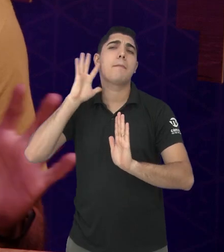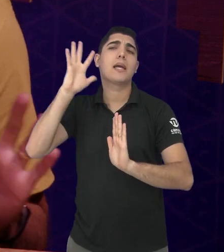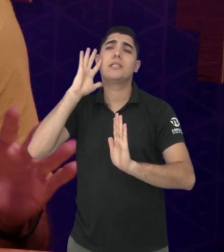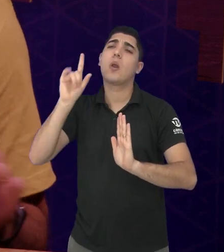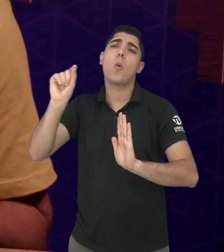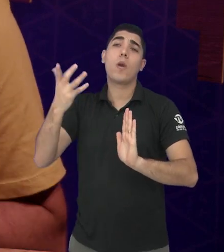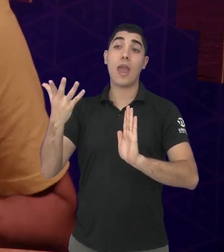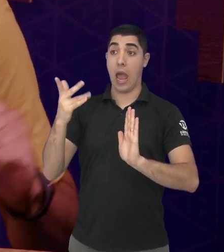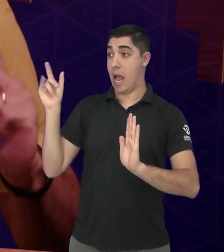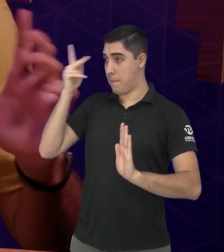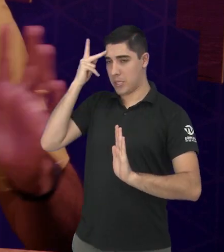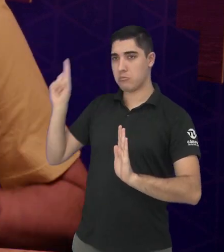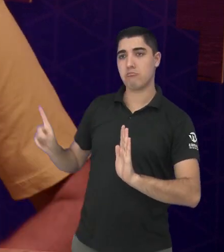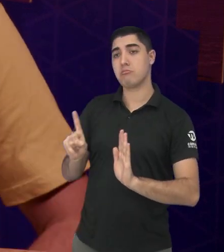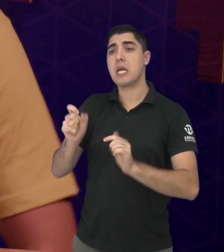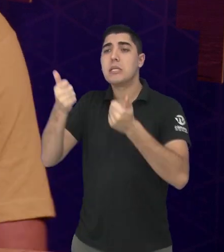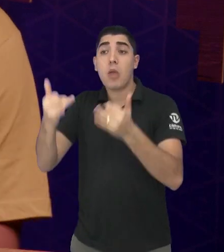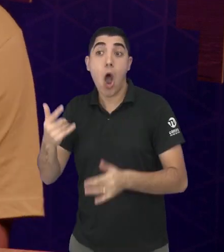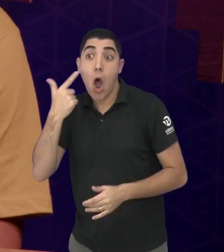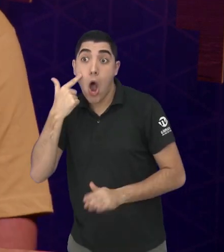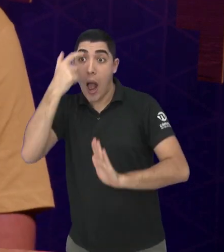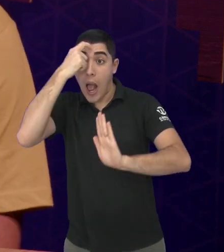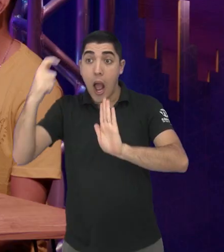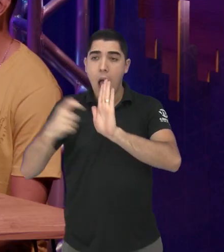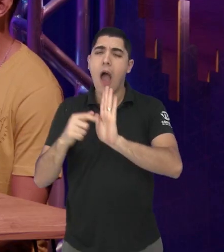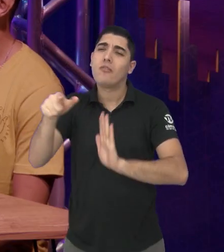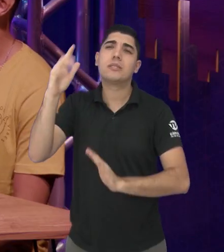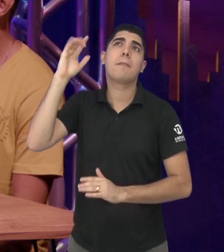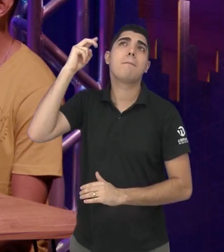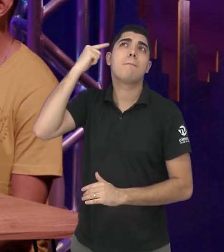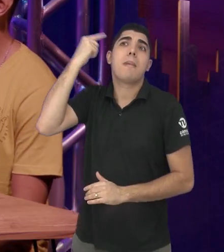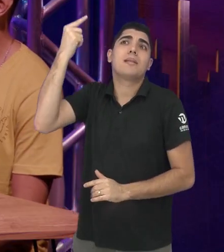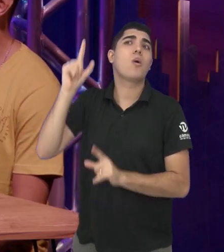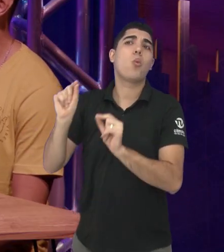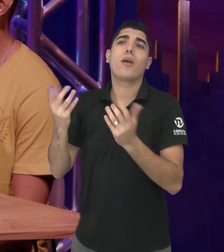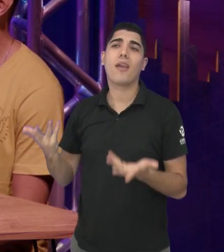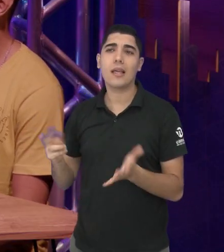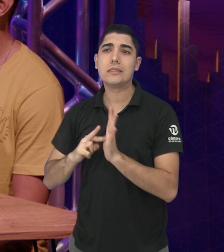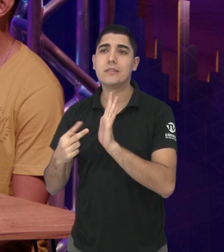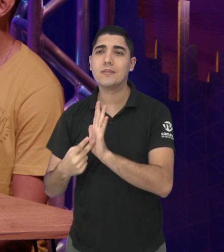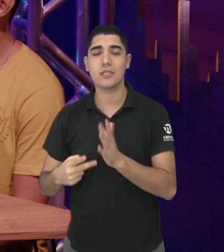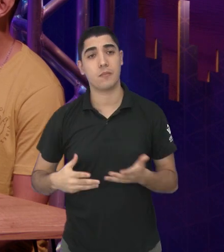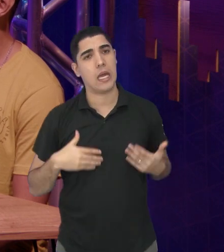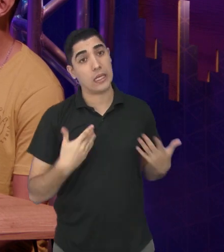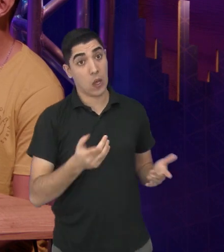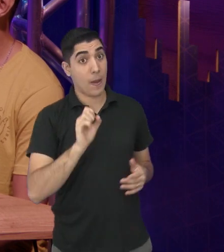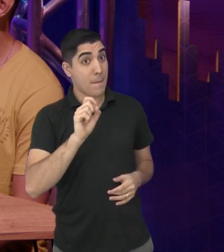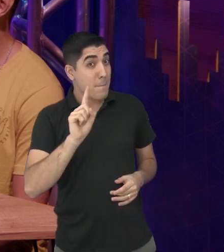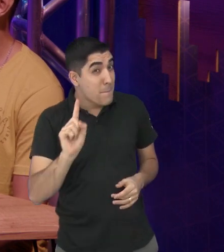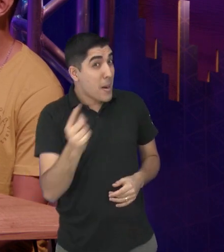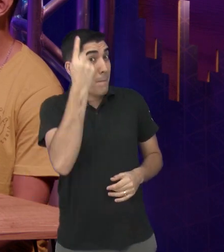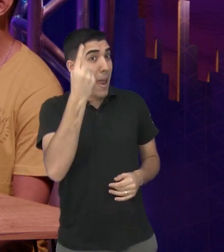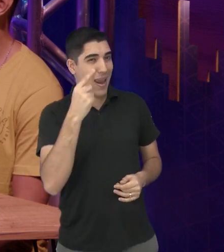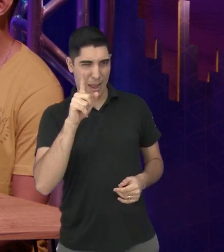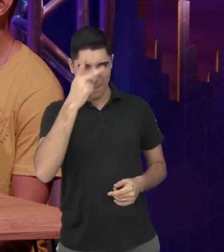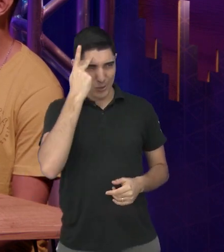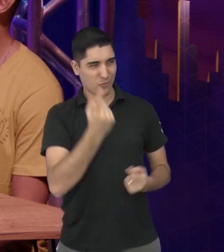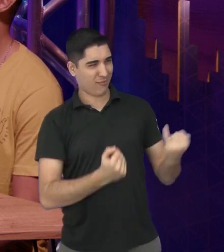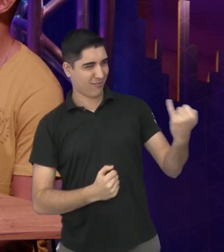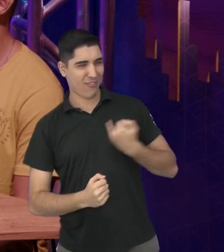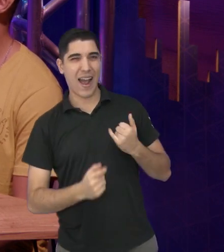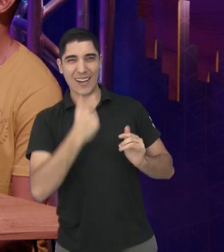que vem na sua cabeça? Um filme, alguma coisa que você viu? Se for, assim, a primeira coisa é o filme, aí,